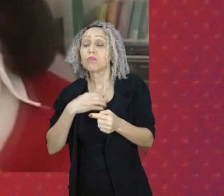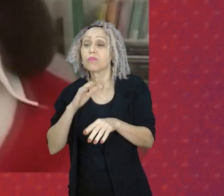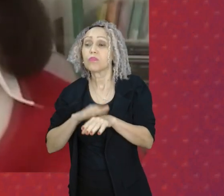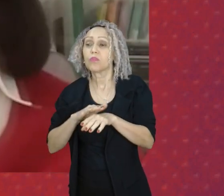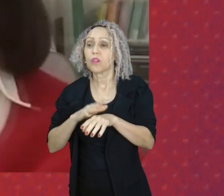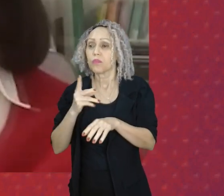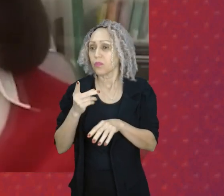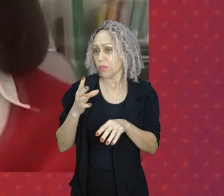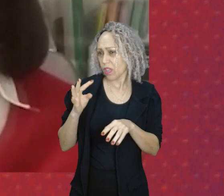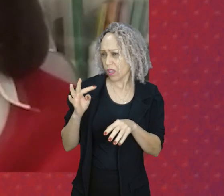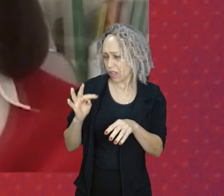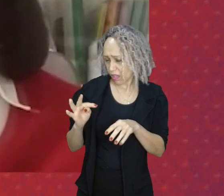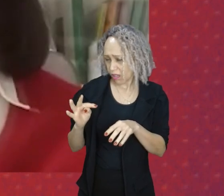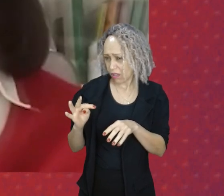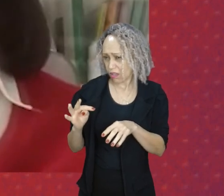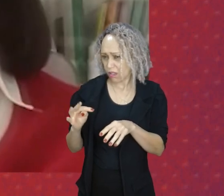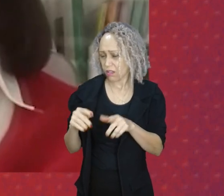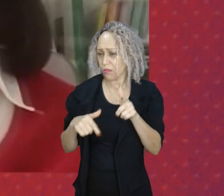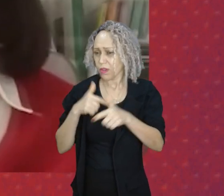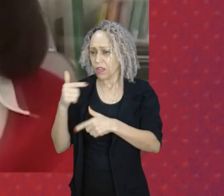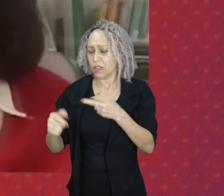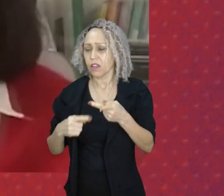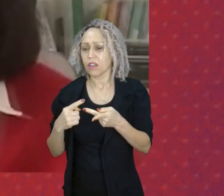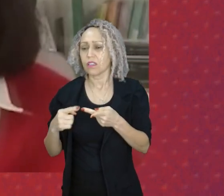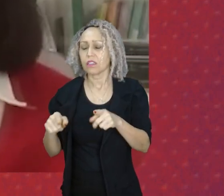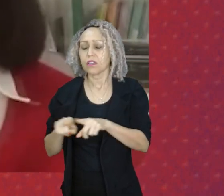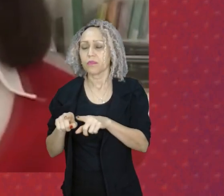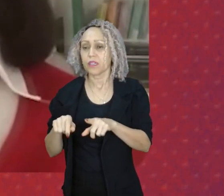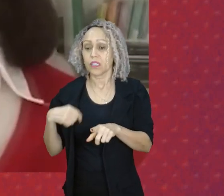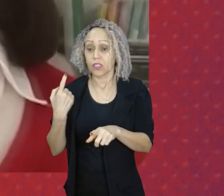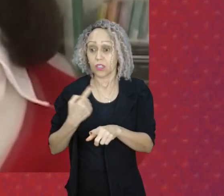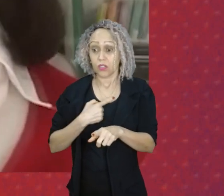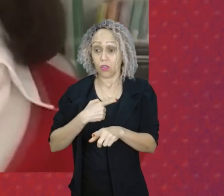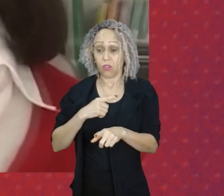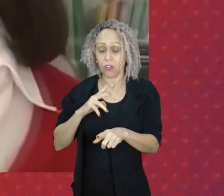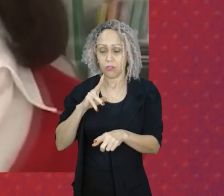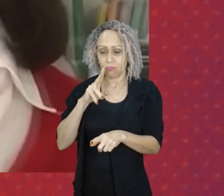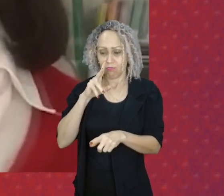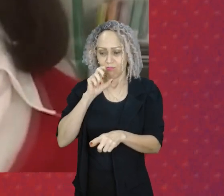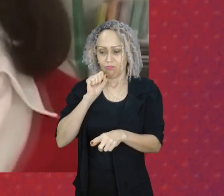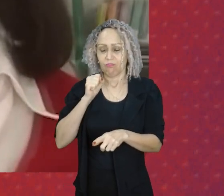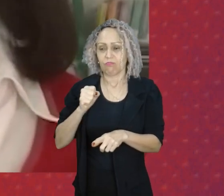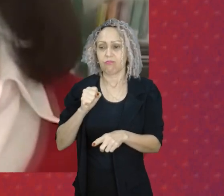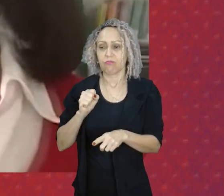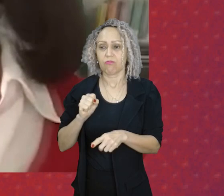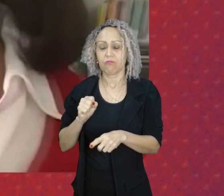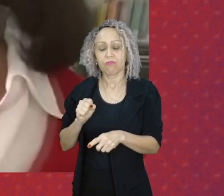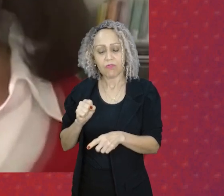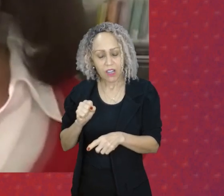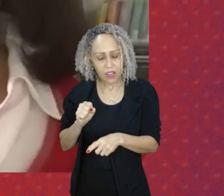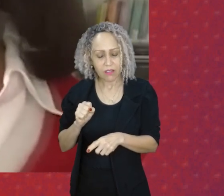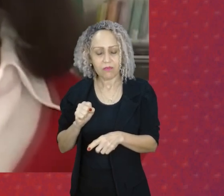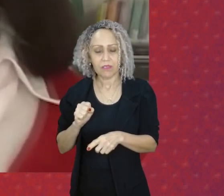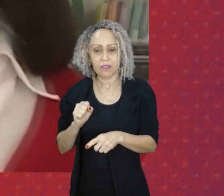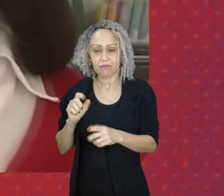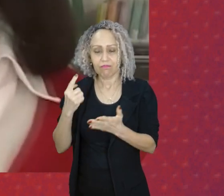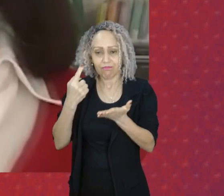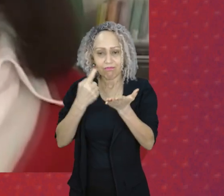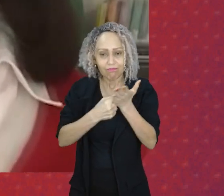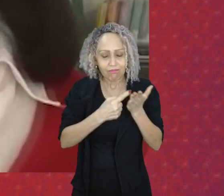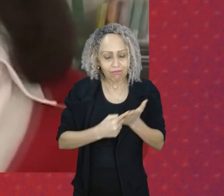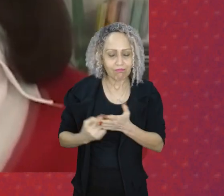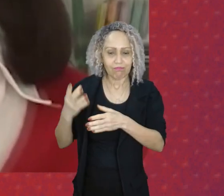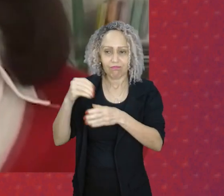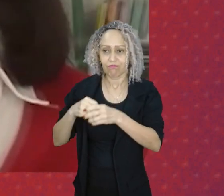e corajosas companheiras nos parlamentos brasileiros, e dizer que nós encerramos essa aula anunciando que,